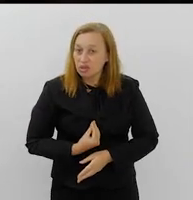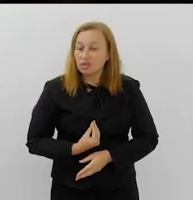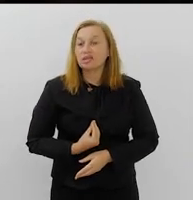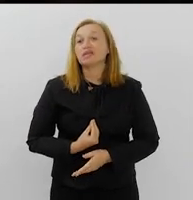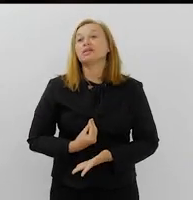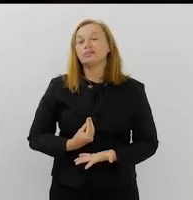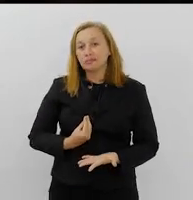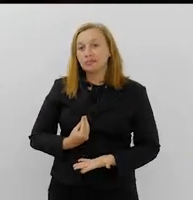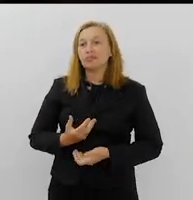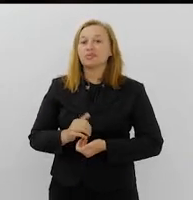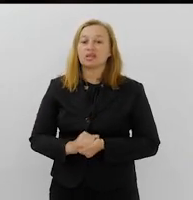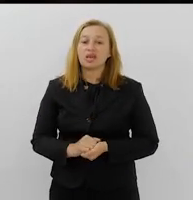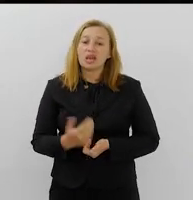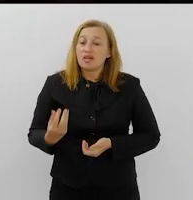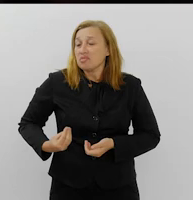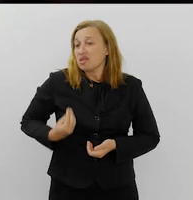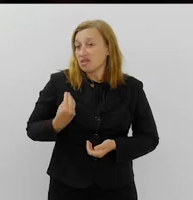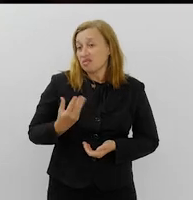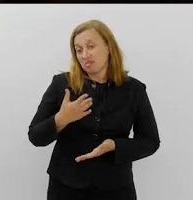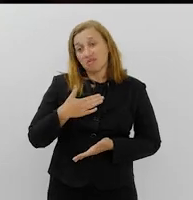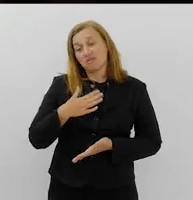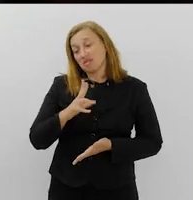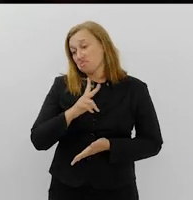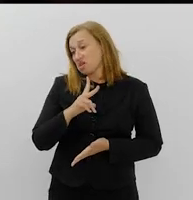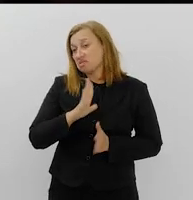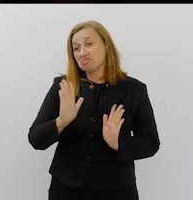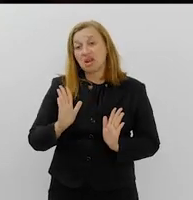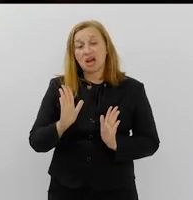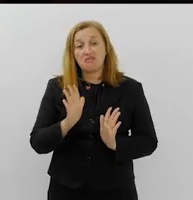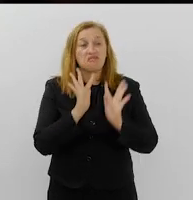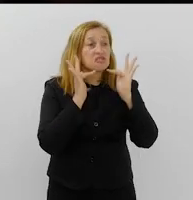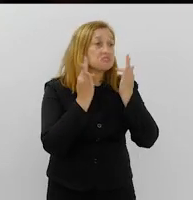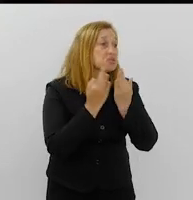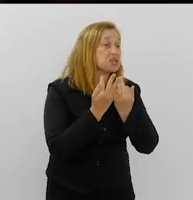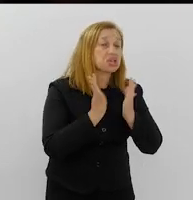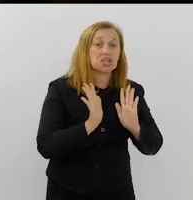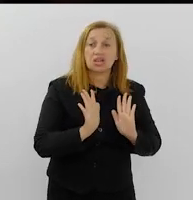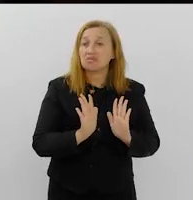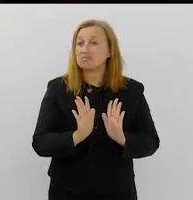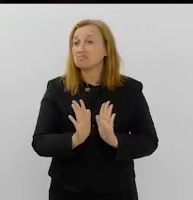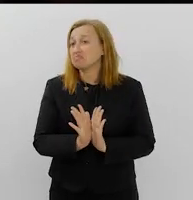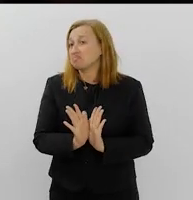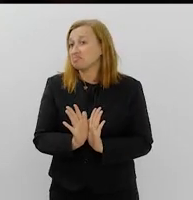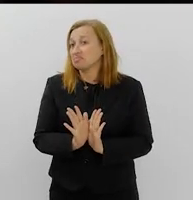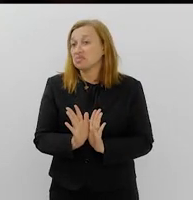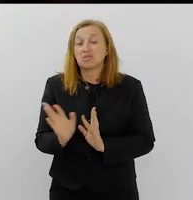Muda, né? E a vida pessoal, né? Nossa, de cada um, família,